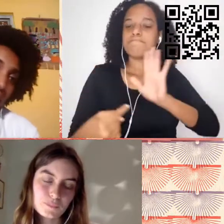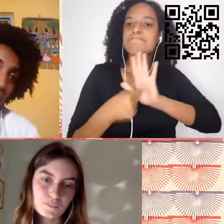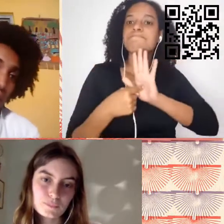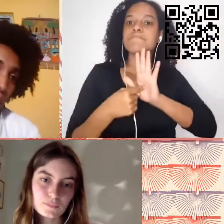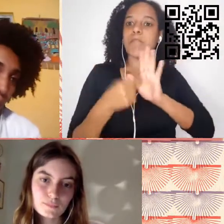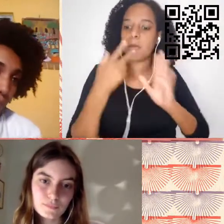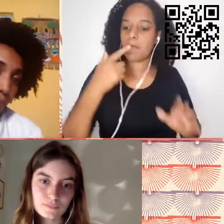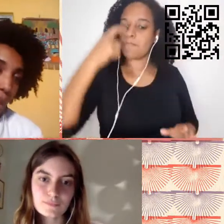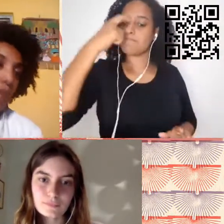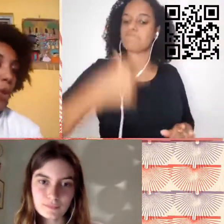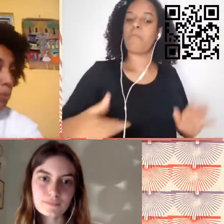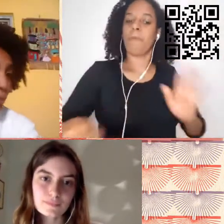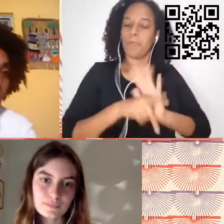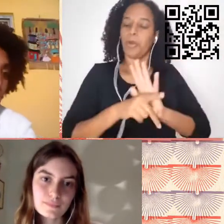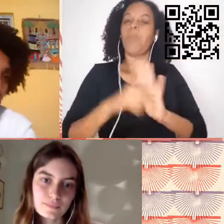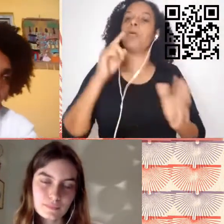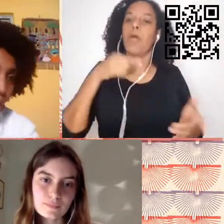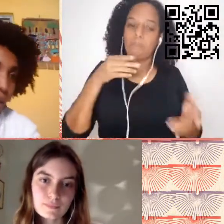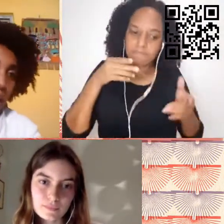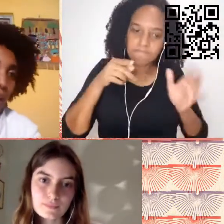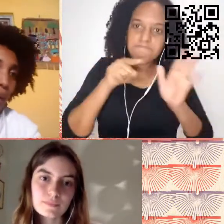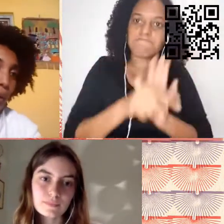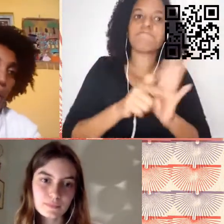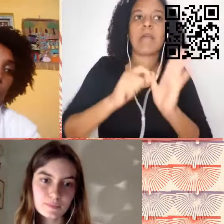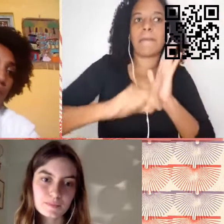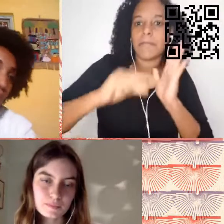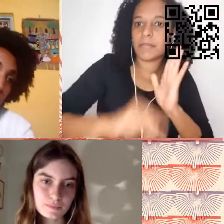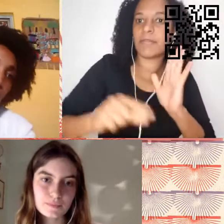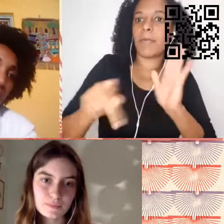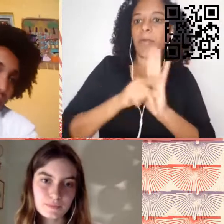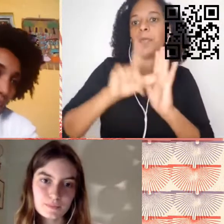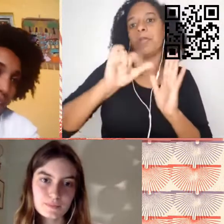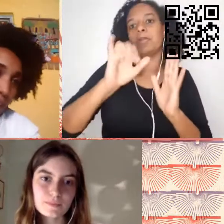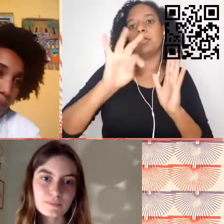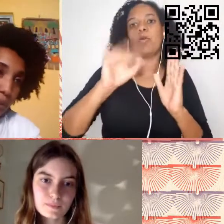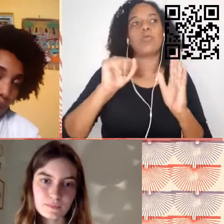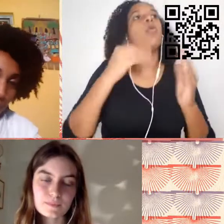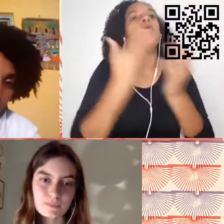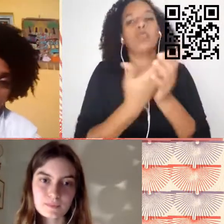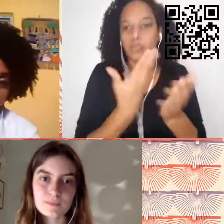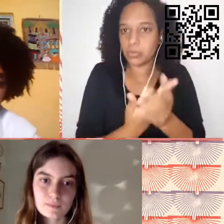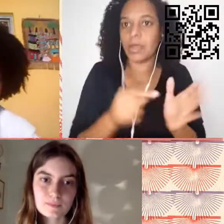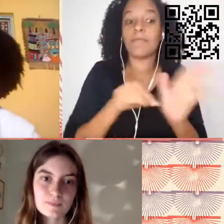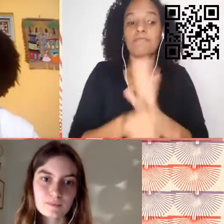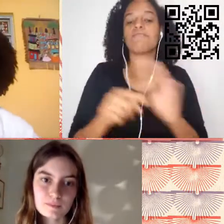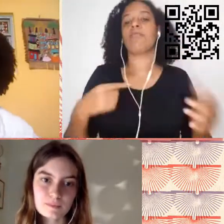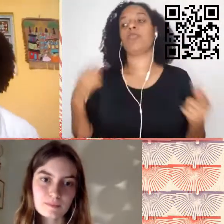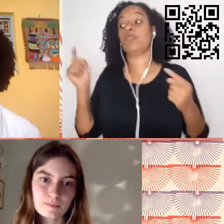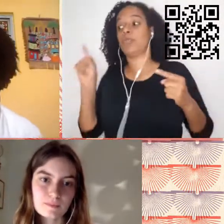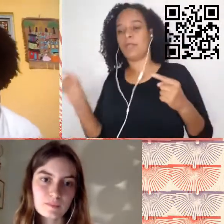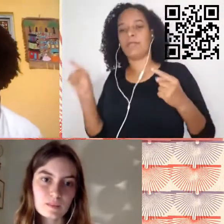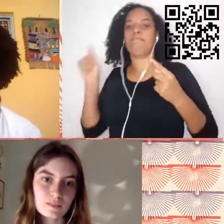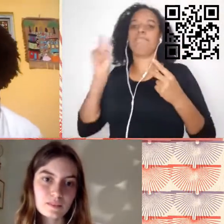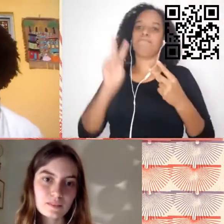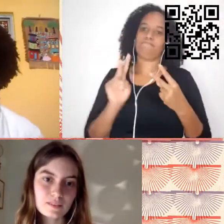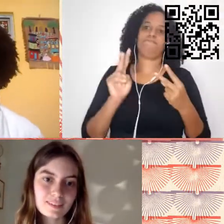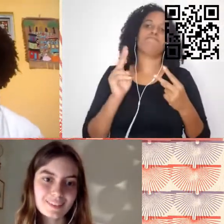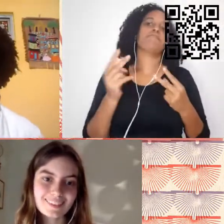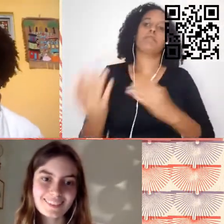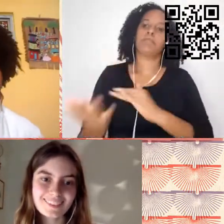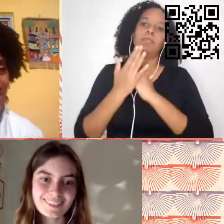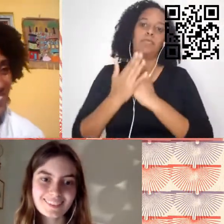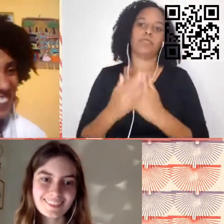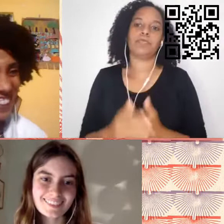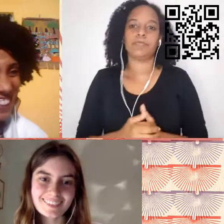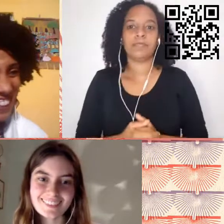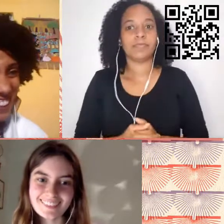na literatura, como uma autora ou como uma estudiosa da literatura, né? Ah,